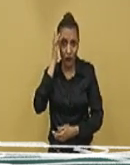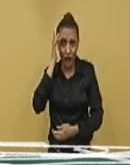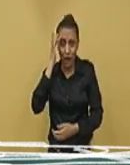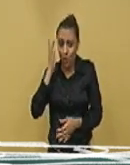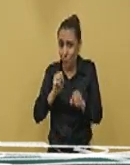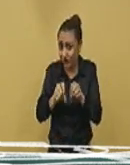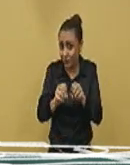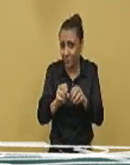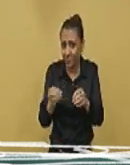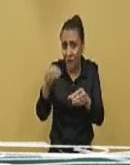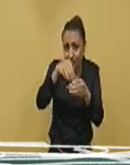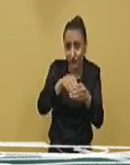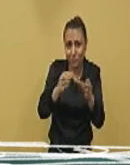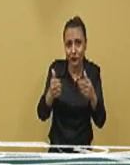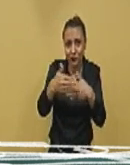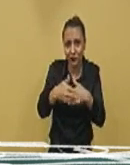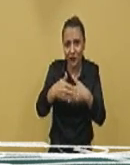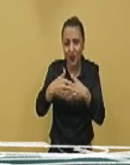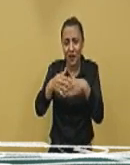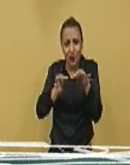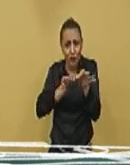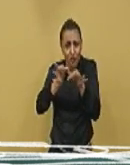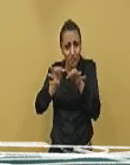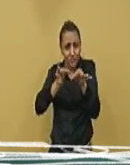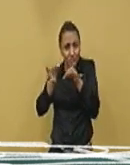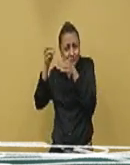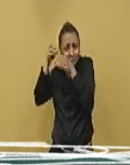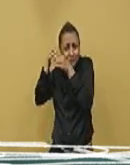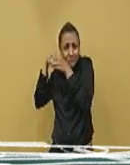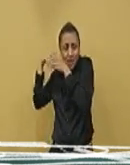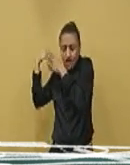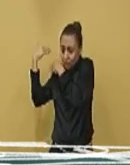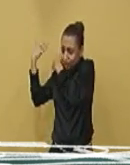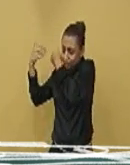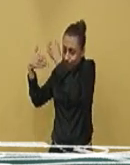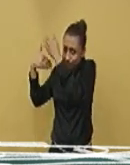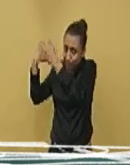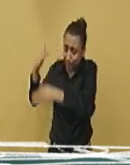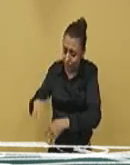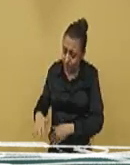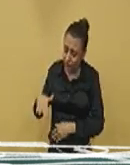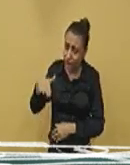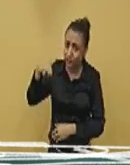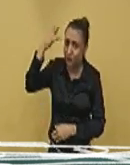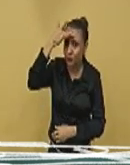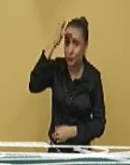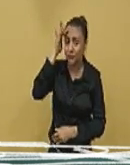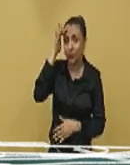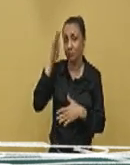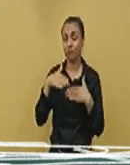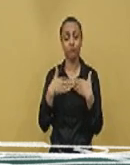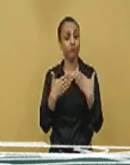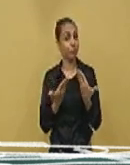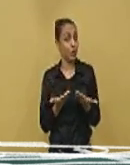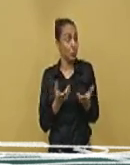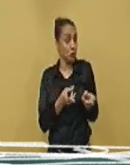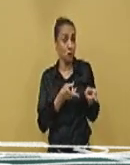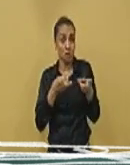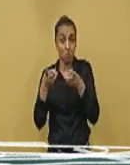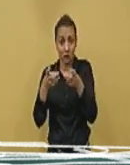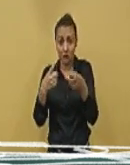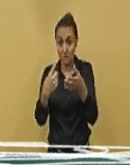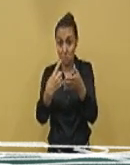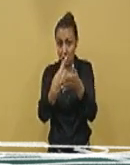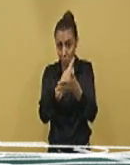construído durante a vida das pessoas, né? Enfim, pelo que eu consegui, né, perceber da